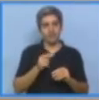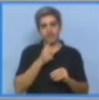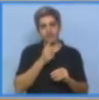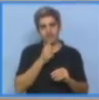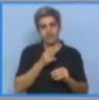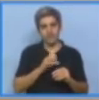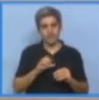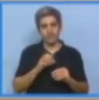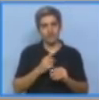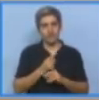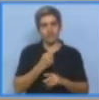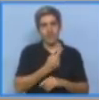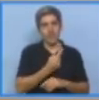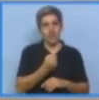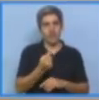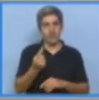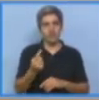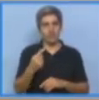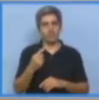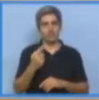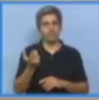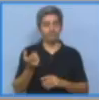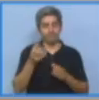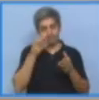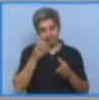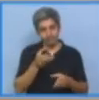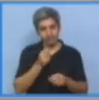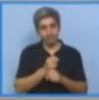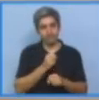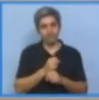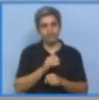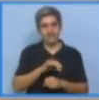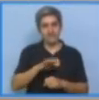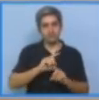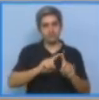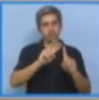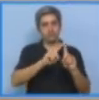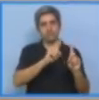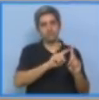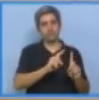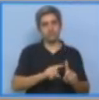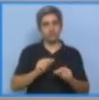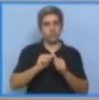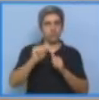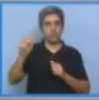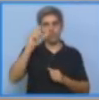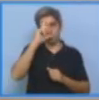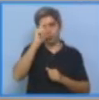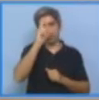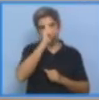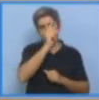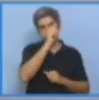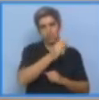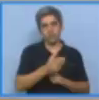jogo. Isto porque cada um de nós está em sítios muito distantes, né, dos